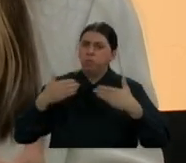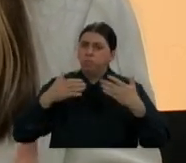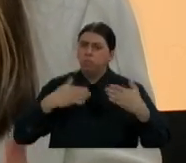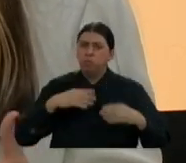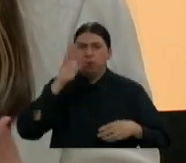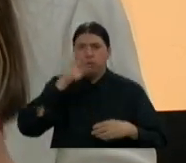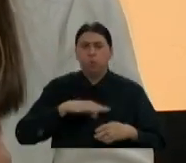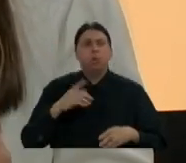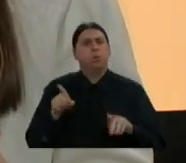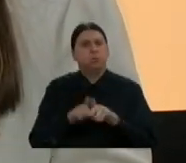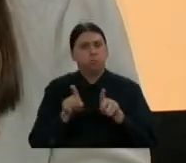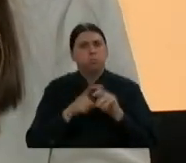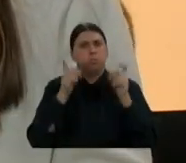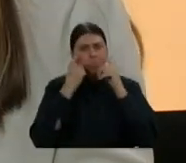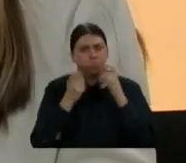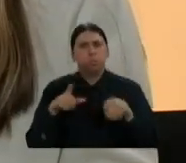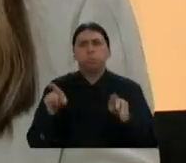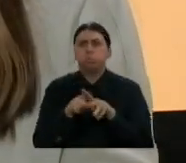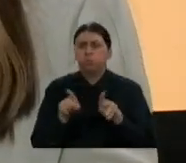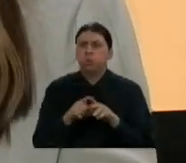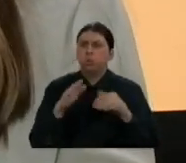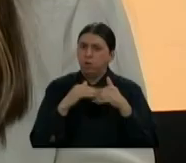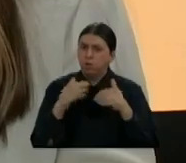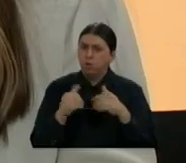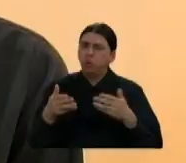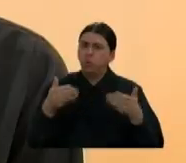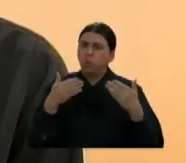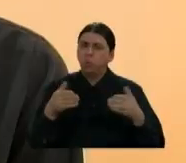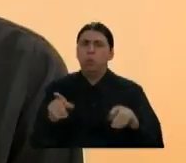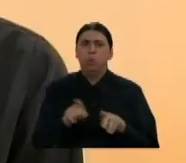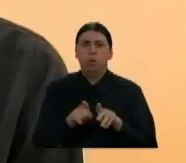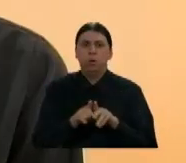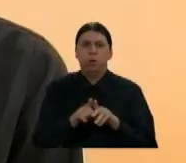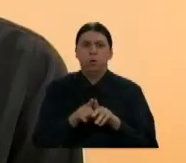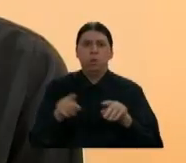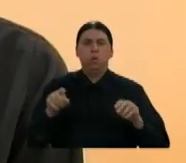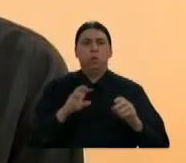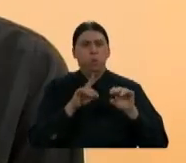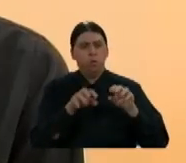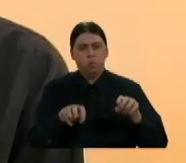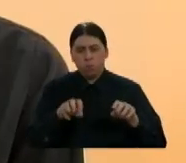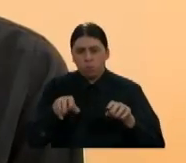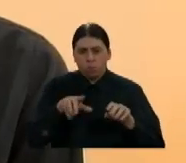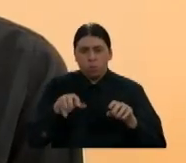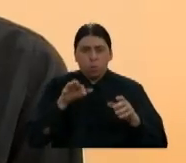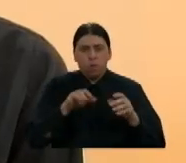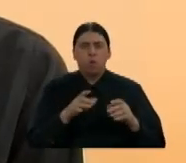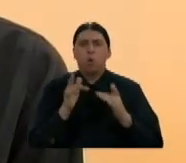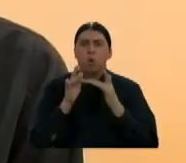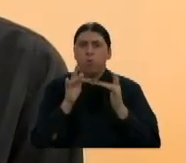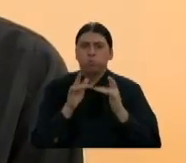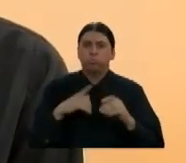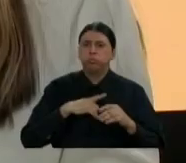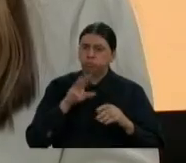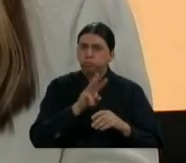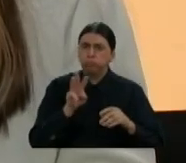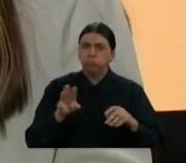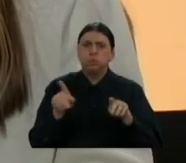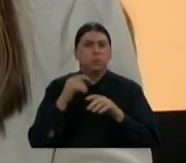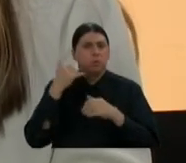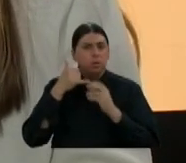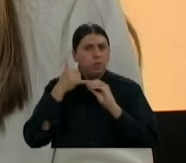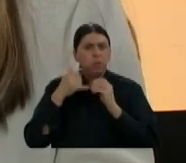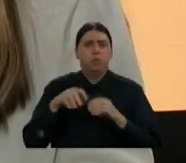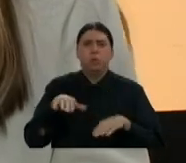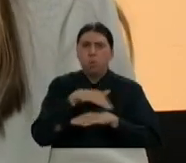muito a sua atenção seu carinho ali nós temos um rol como entrar em contato dados da casa endereço entre na